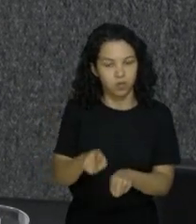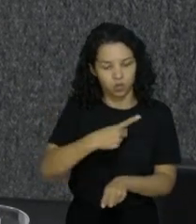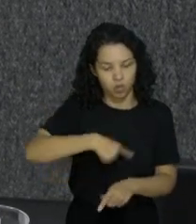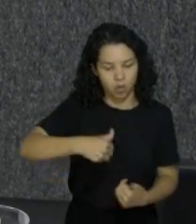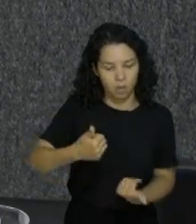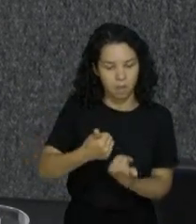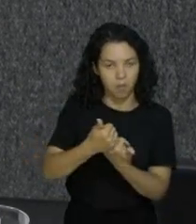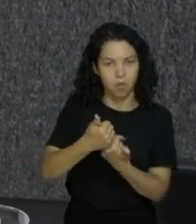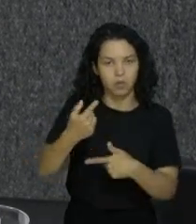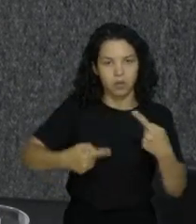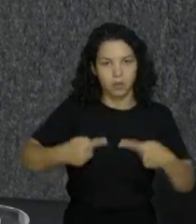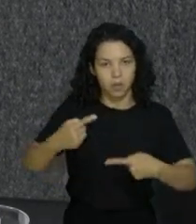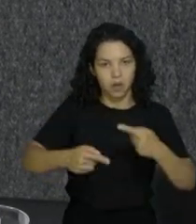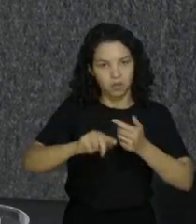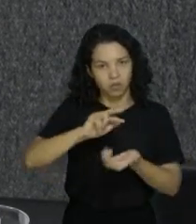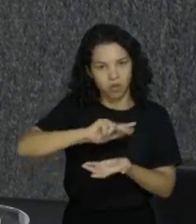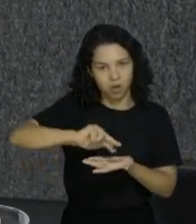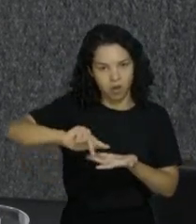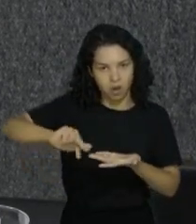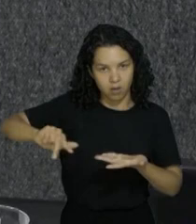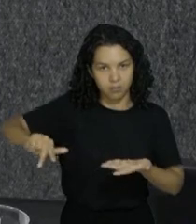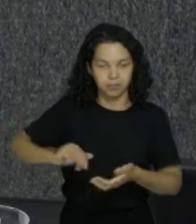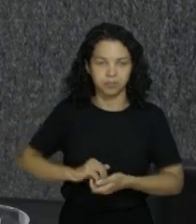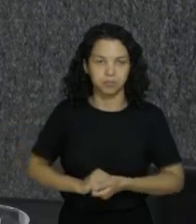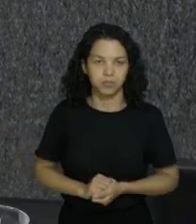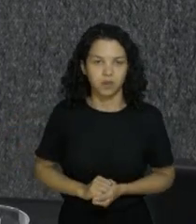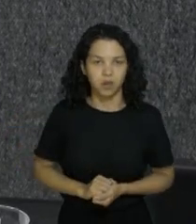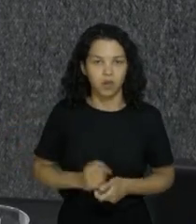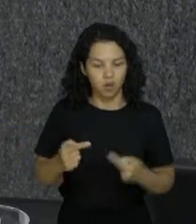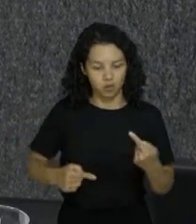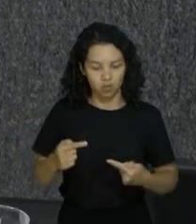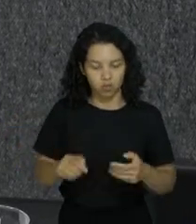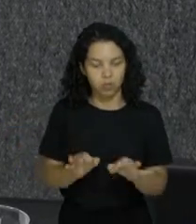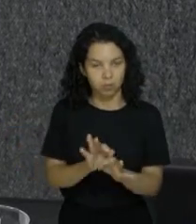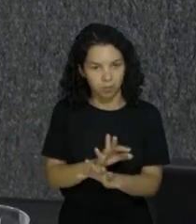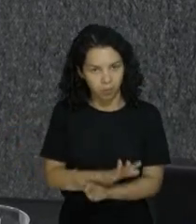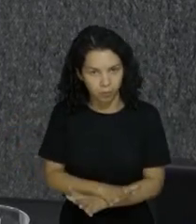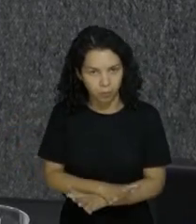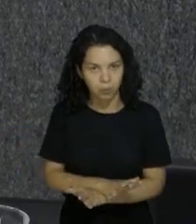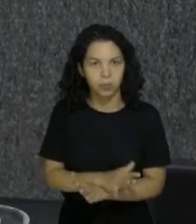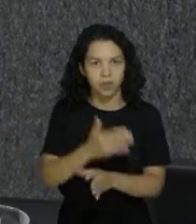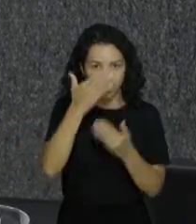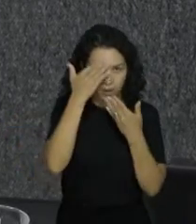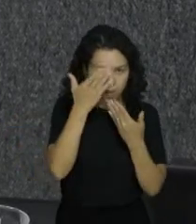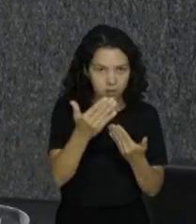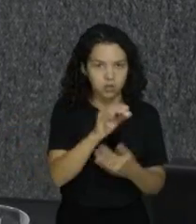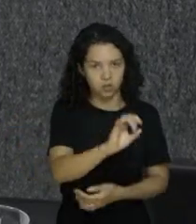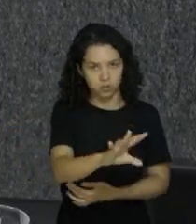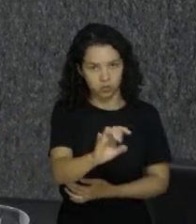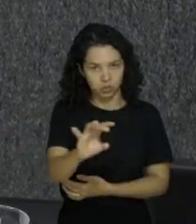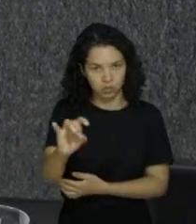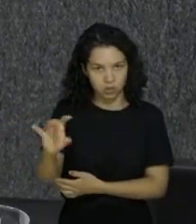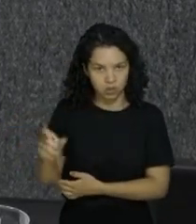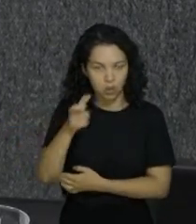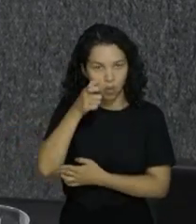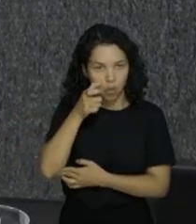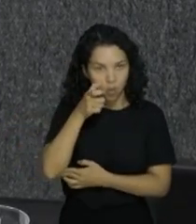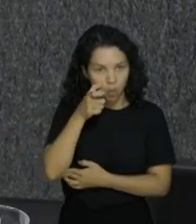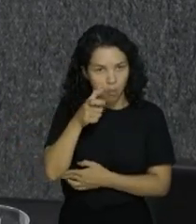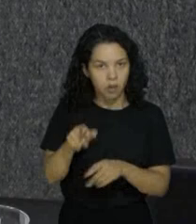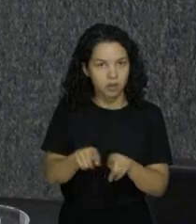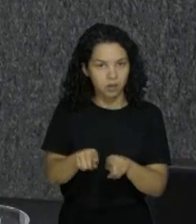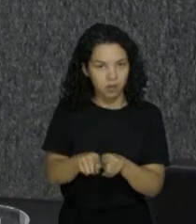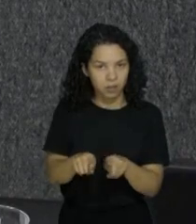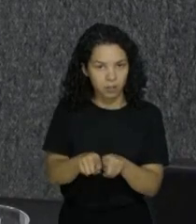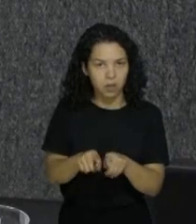de debates ela mais havendo a tratar eu agradeço a participação de todos os que nos acompanharam também e